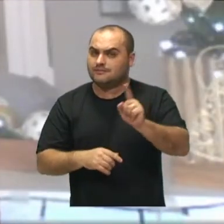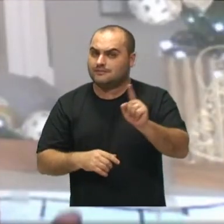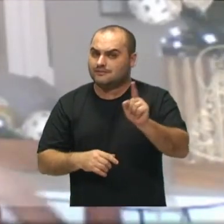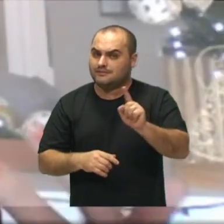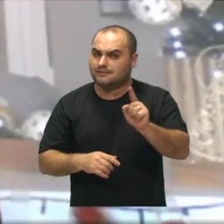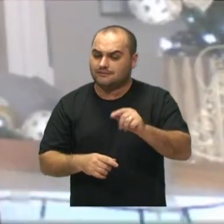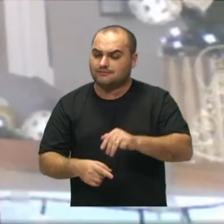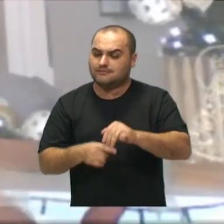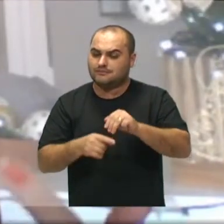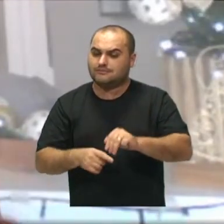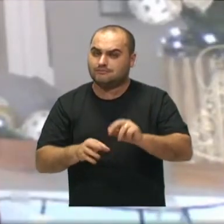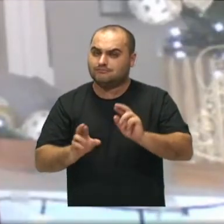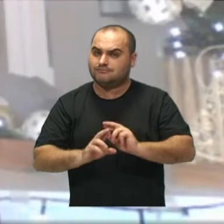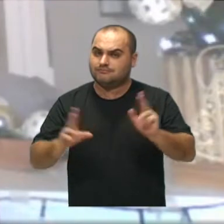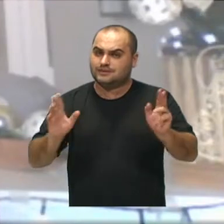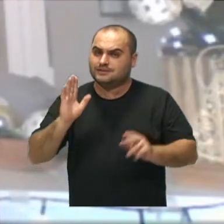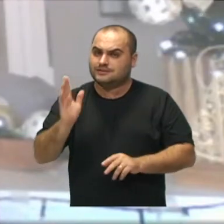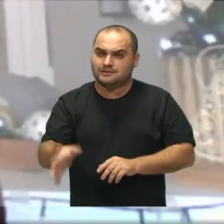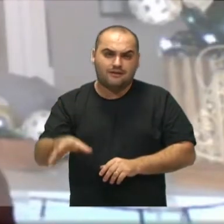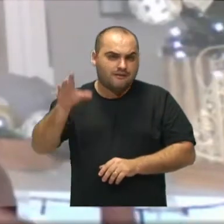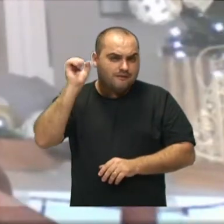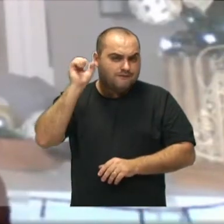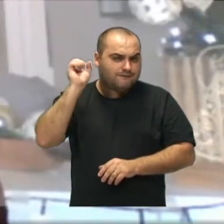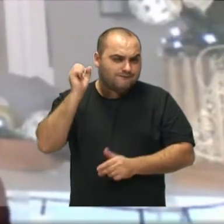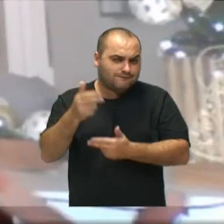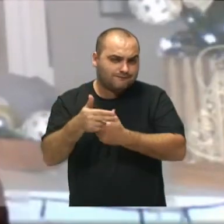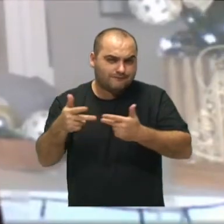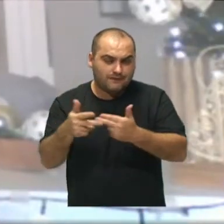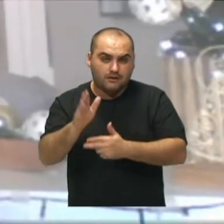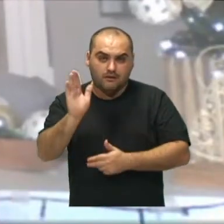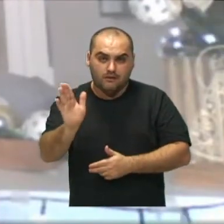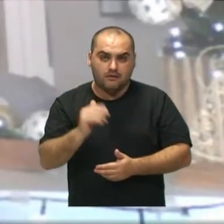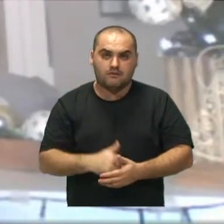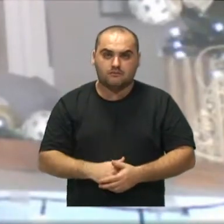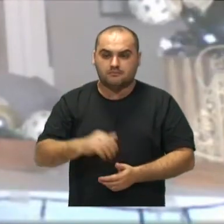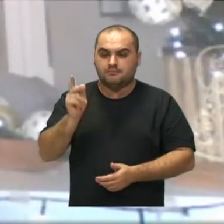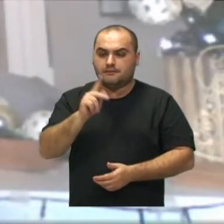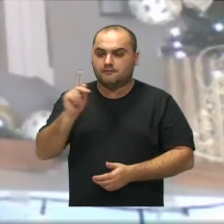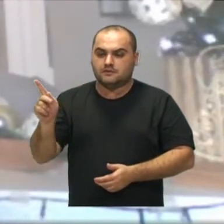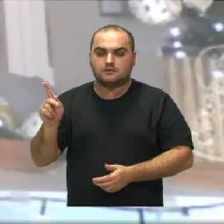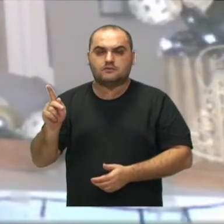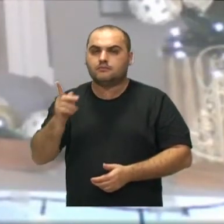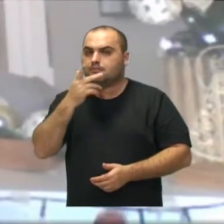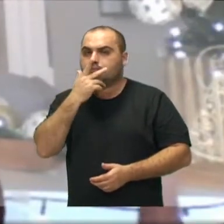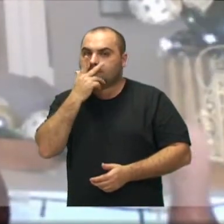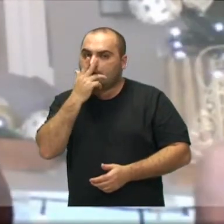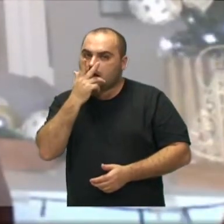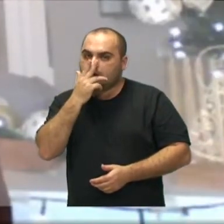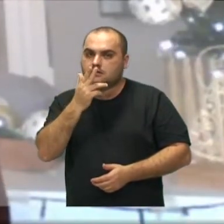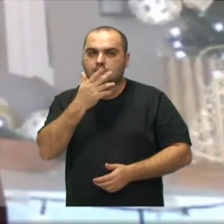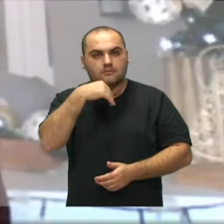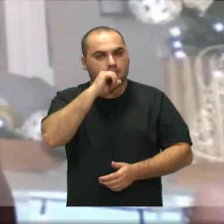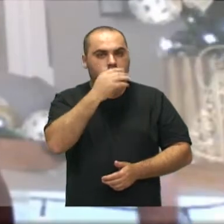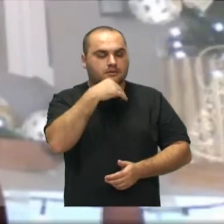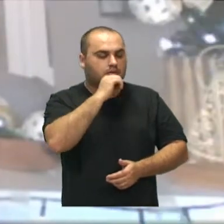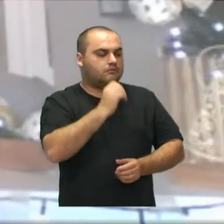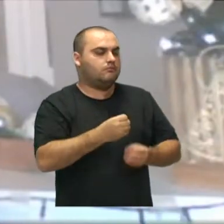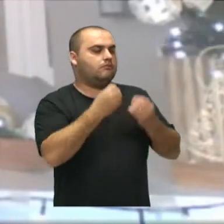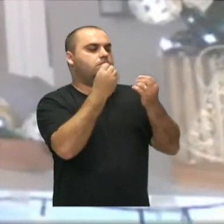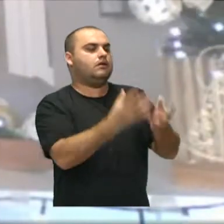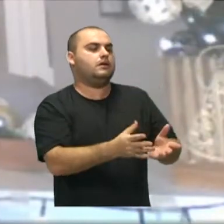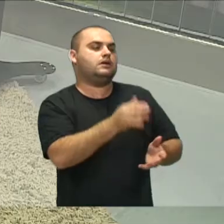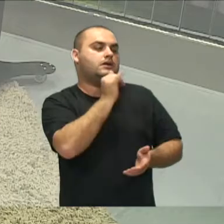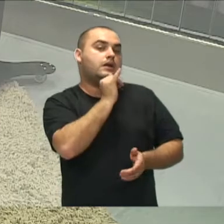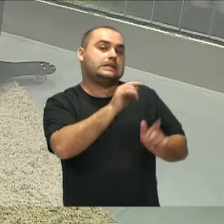Foram várias vezes que eu ouvi a expressão dos professores, depósito de criança. No serviço municipal é assim, uma sala que devia ter 15 vai ter